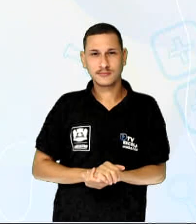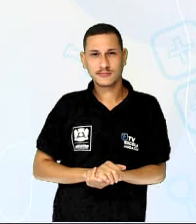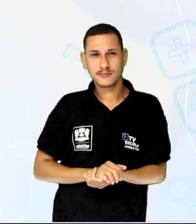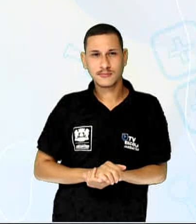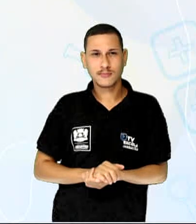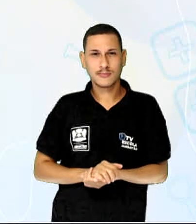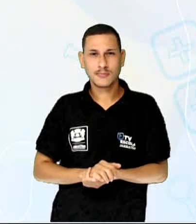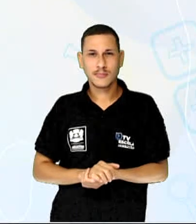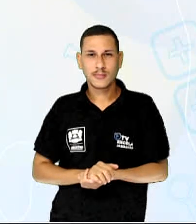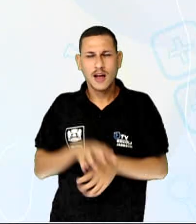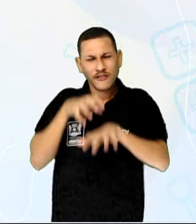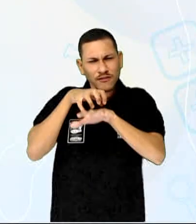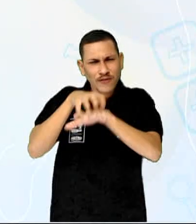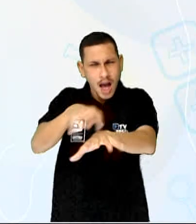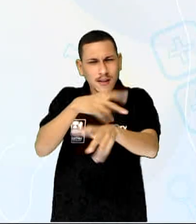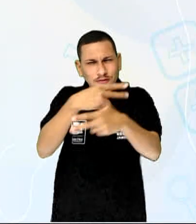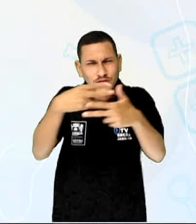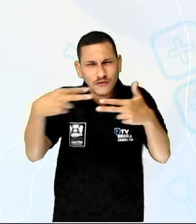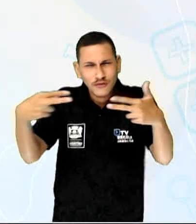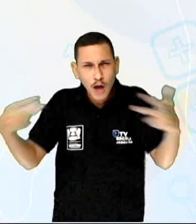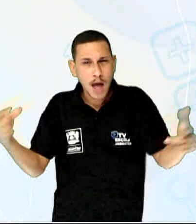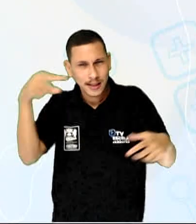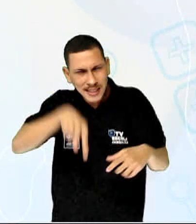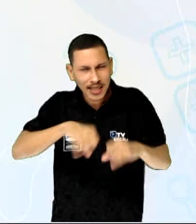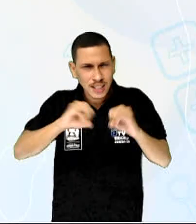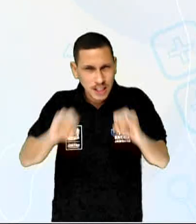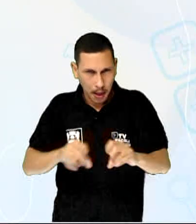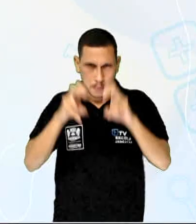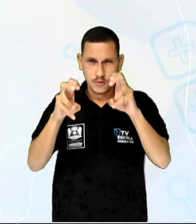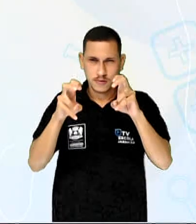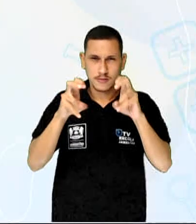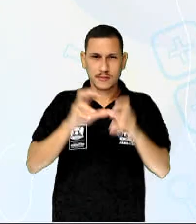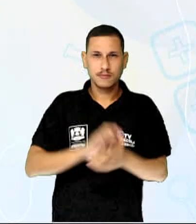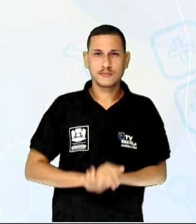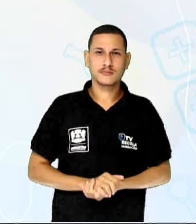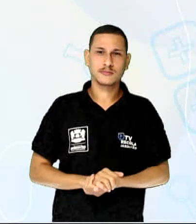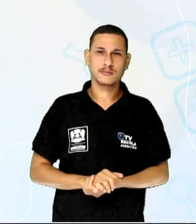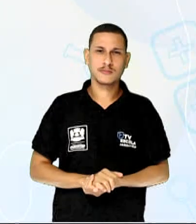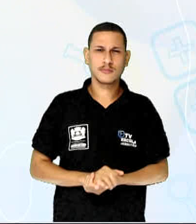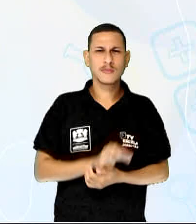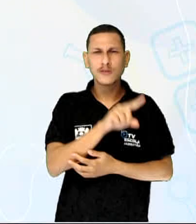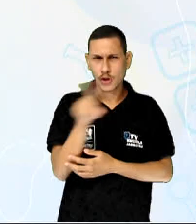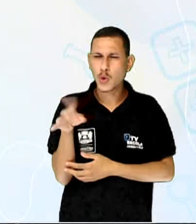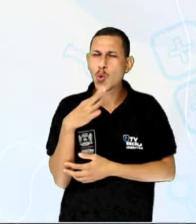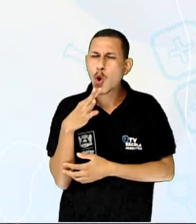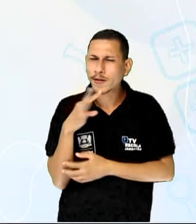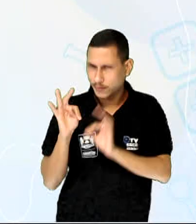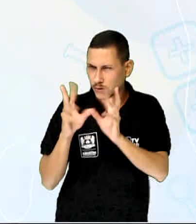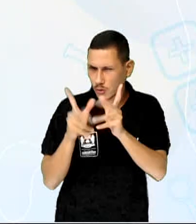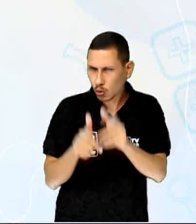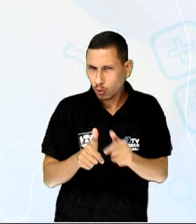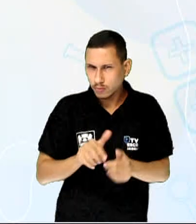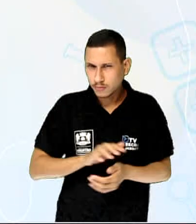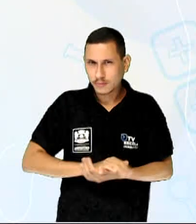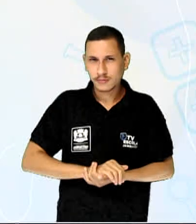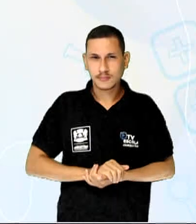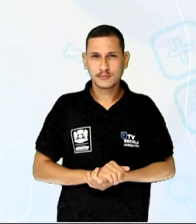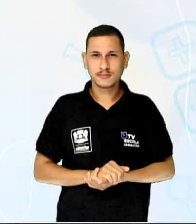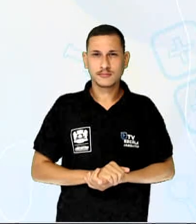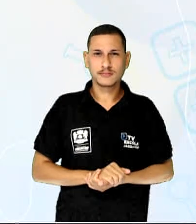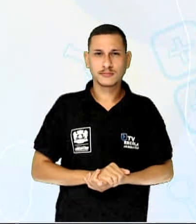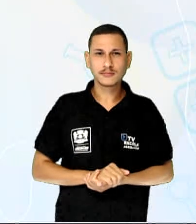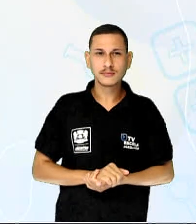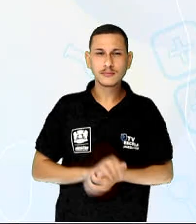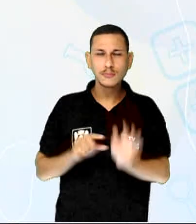Alguns meios de transportes existentes em Jaboatão dos Guararapes. Vocês conhecem todos eles?